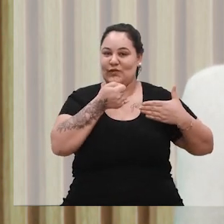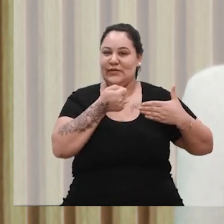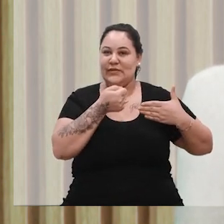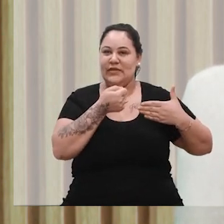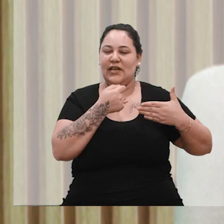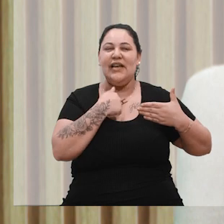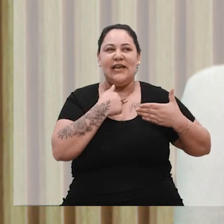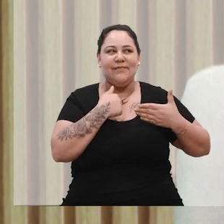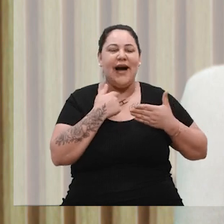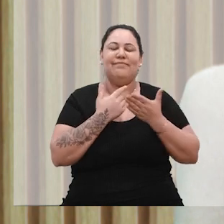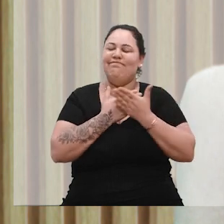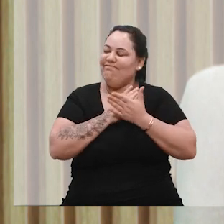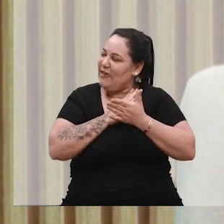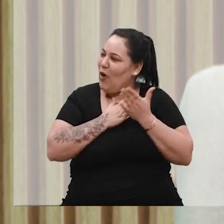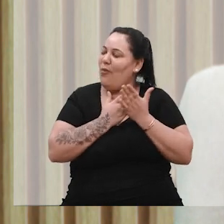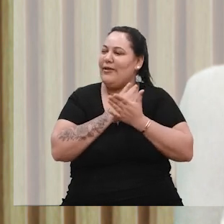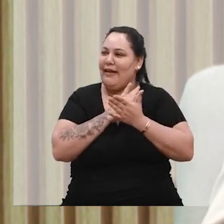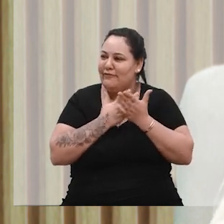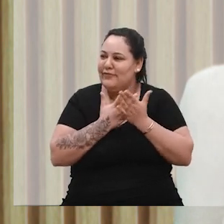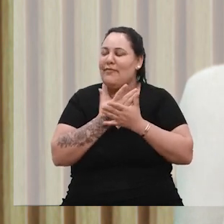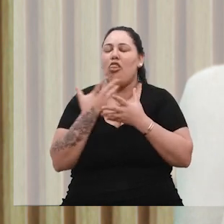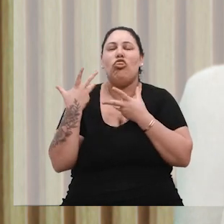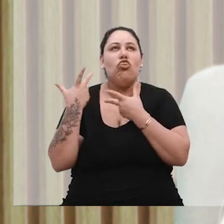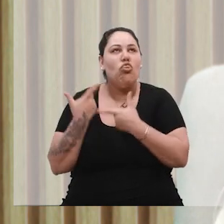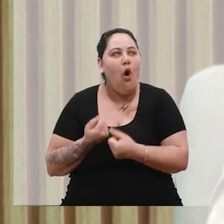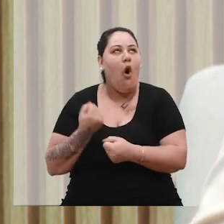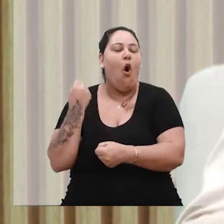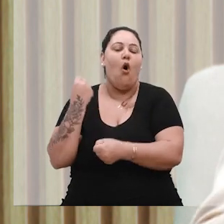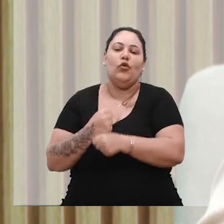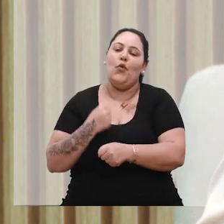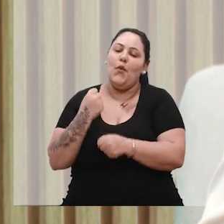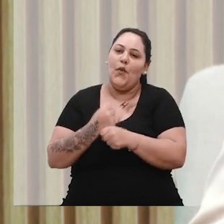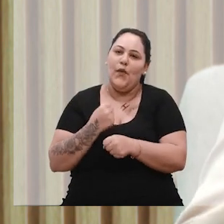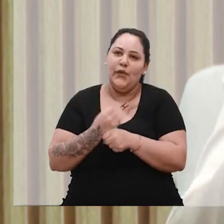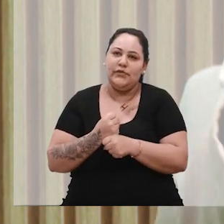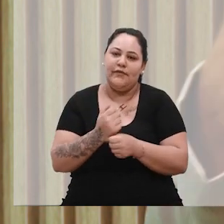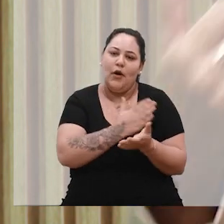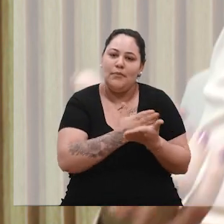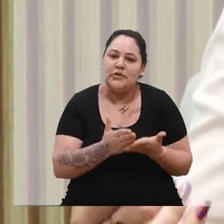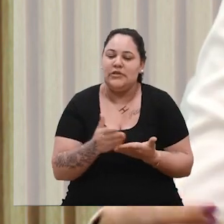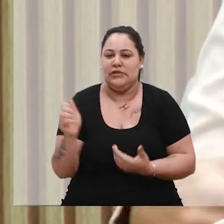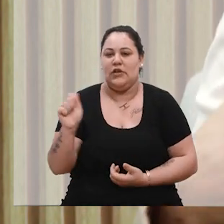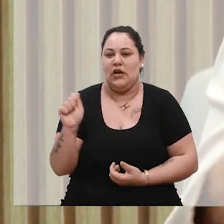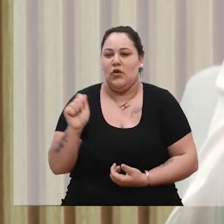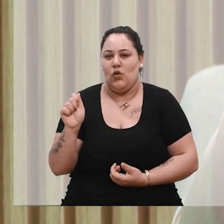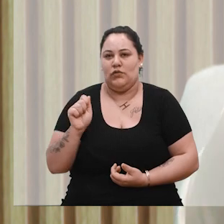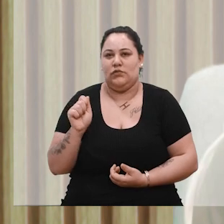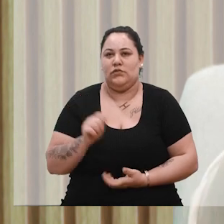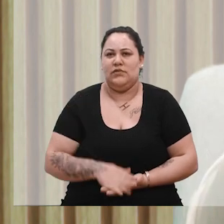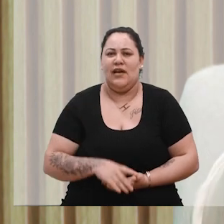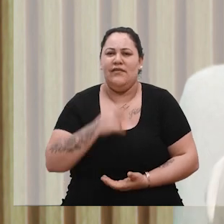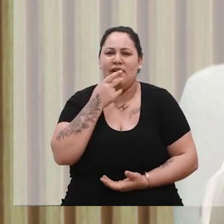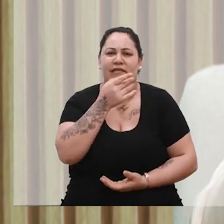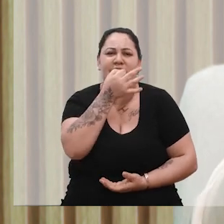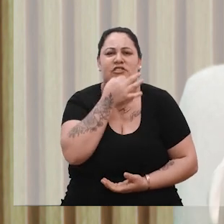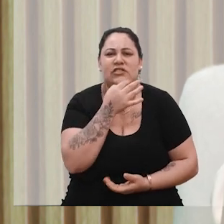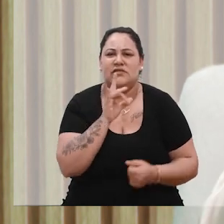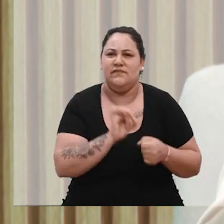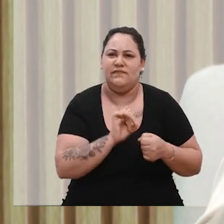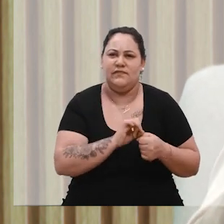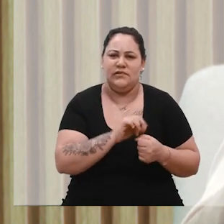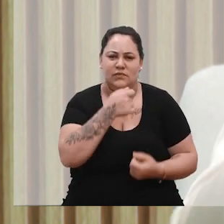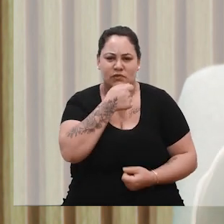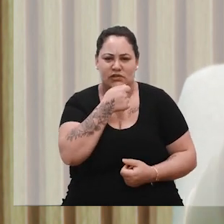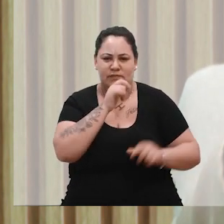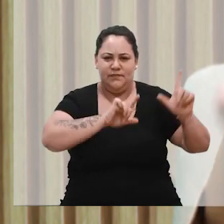me incomodava, assim, todos os anos, quando chegava ali, que estava para começar agosto, aí dizia, Caxias, faz uma matéria